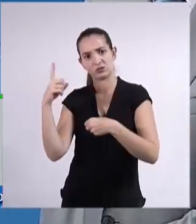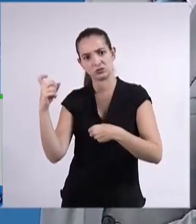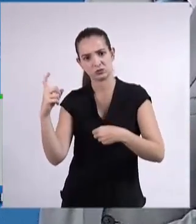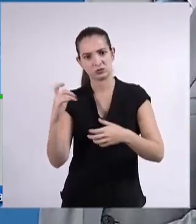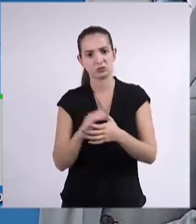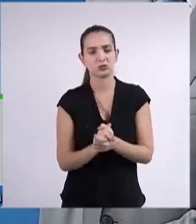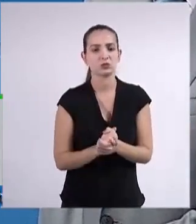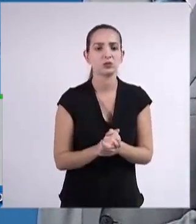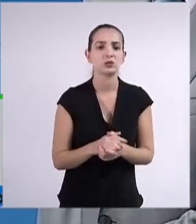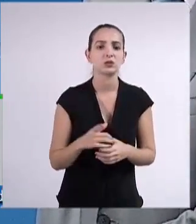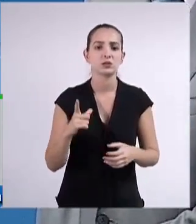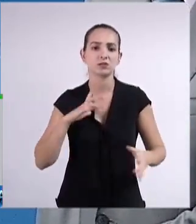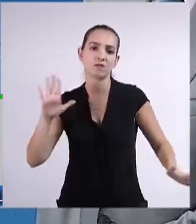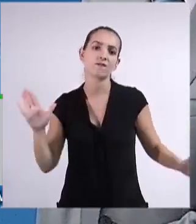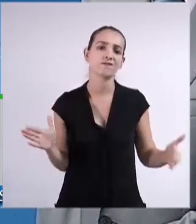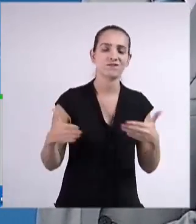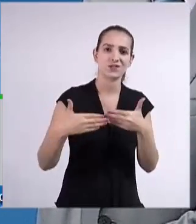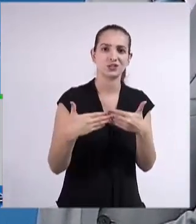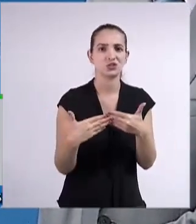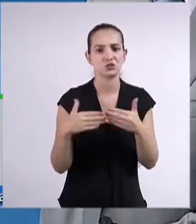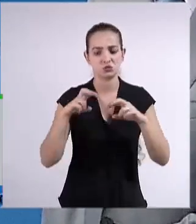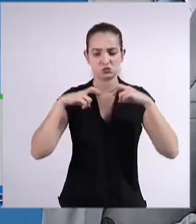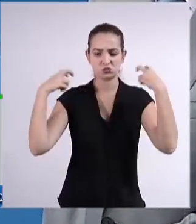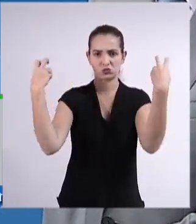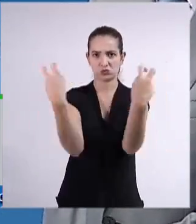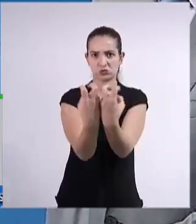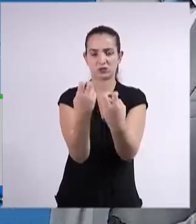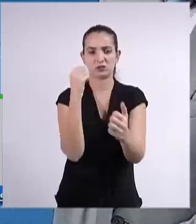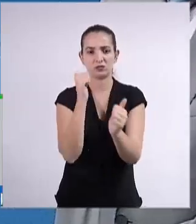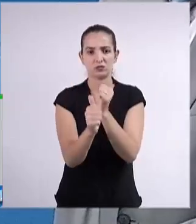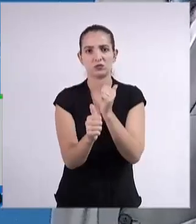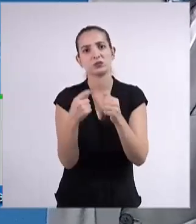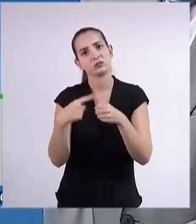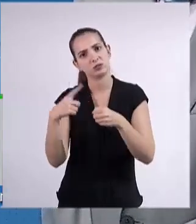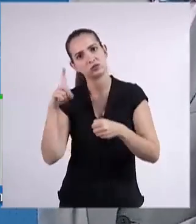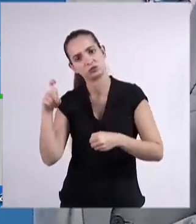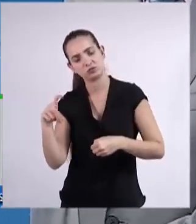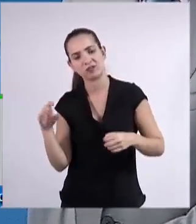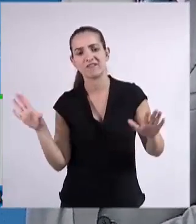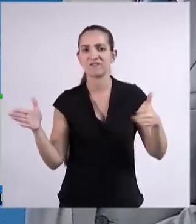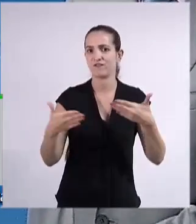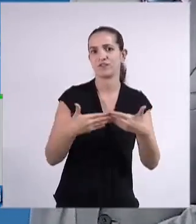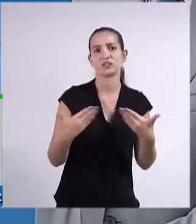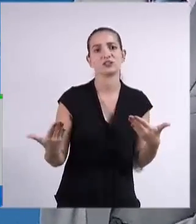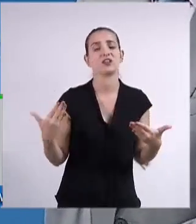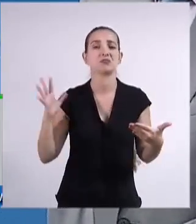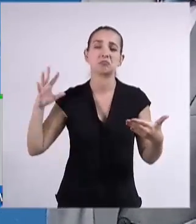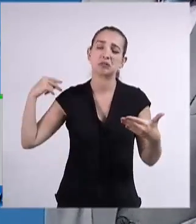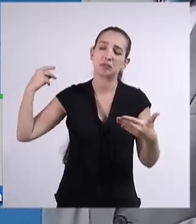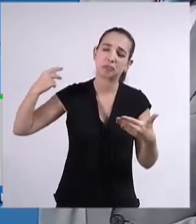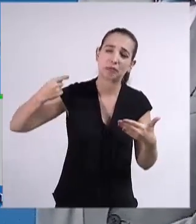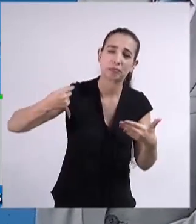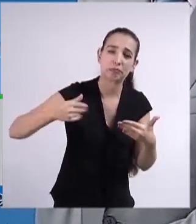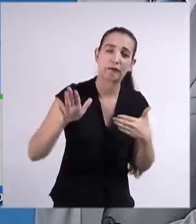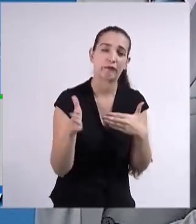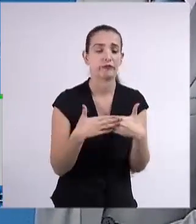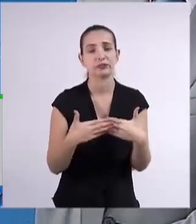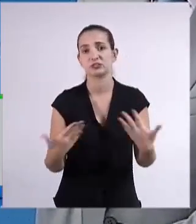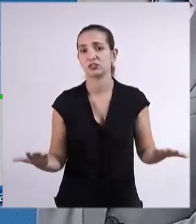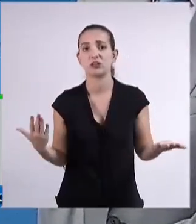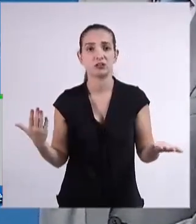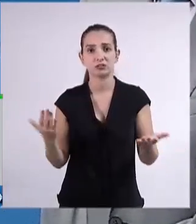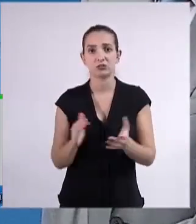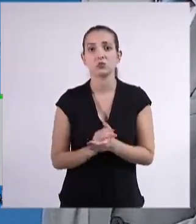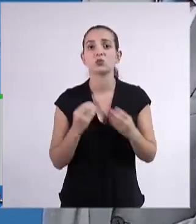está fechado desde a outra administração, que falta um apoio para abrir. O 7 de setembro, o time tradicional de